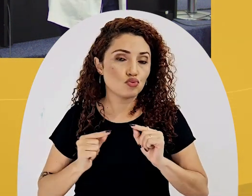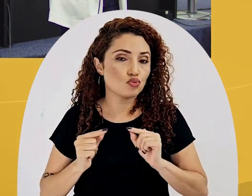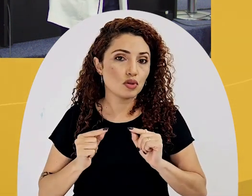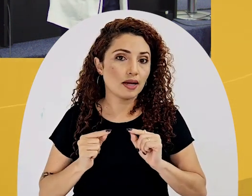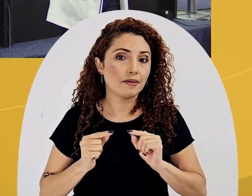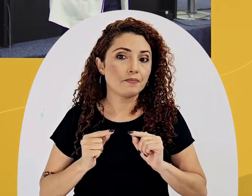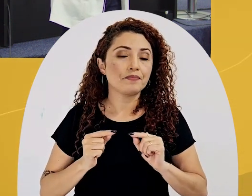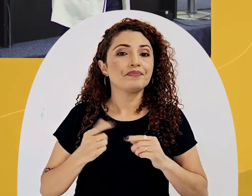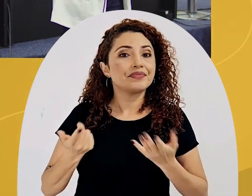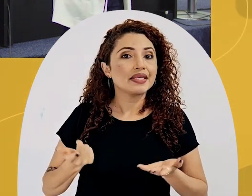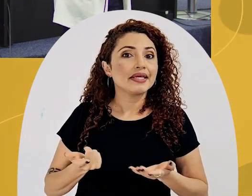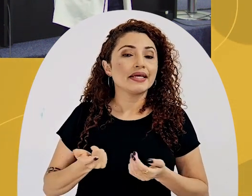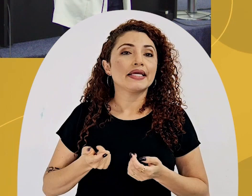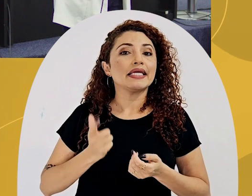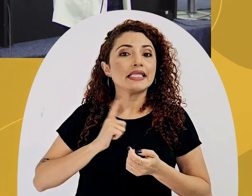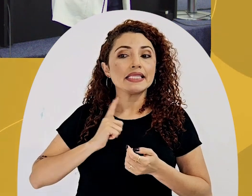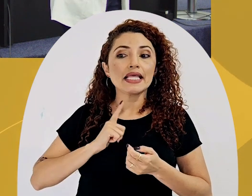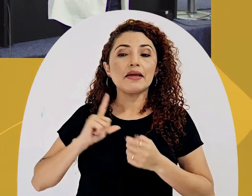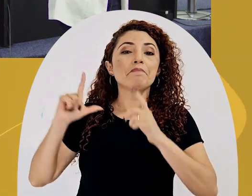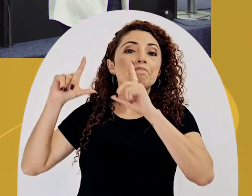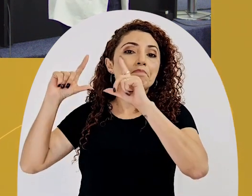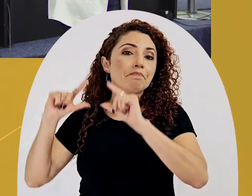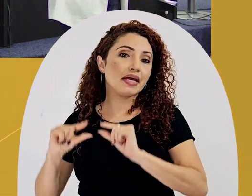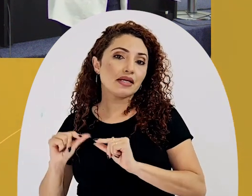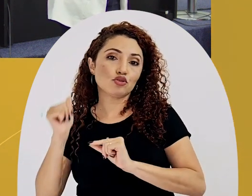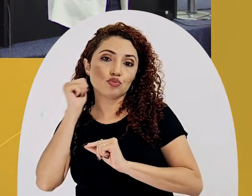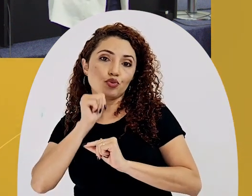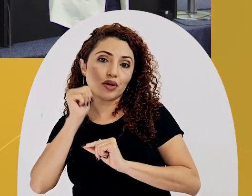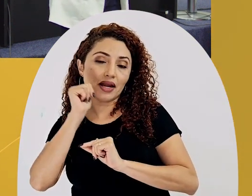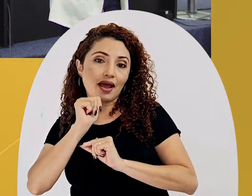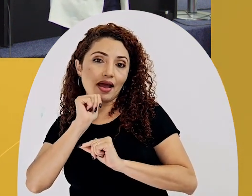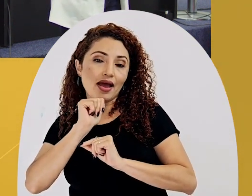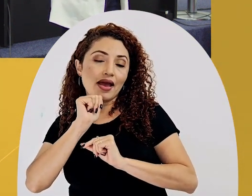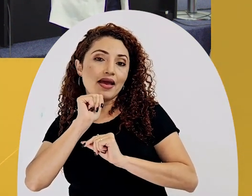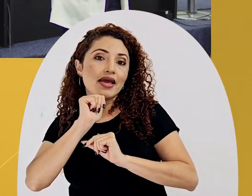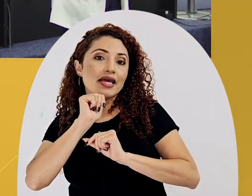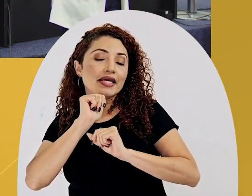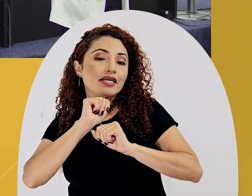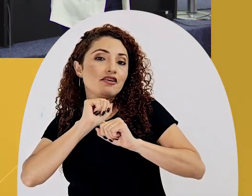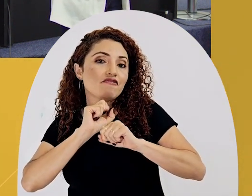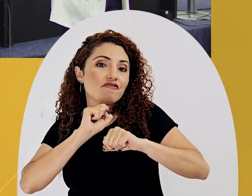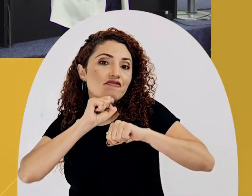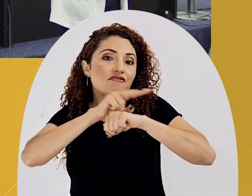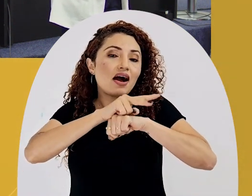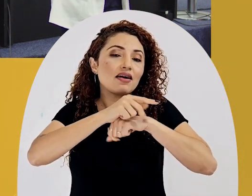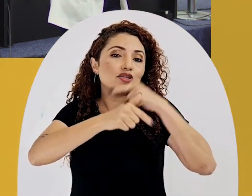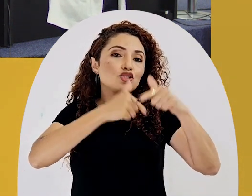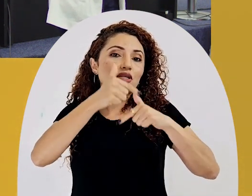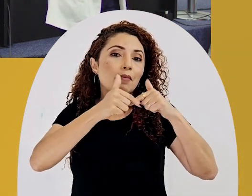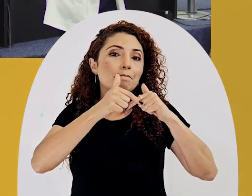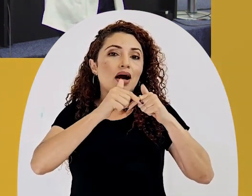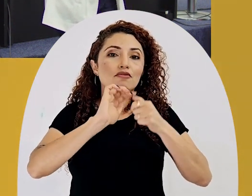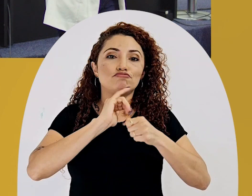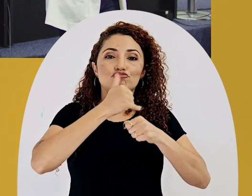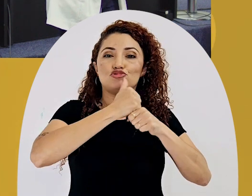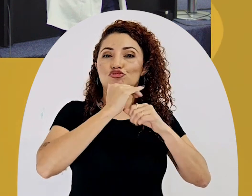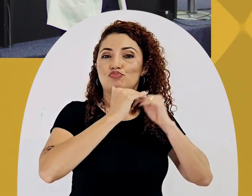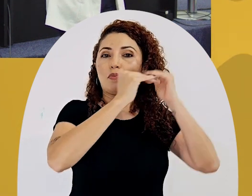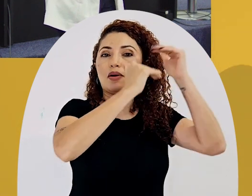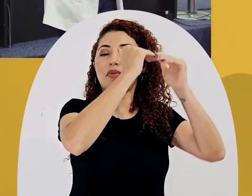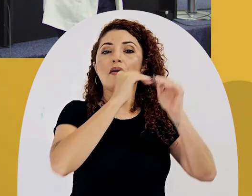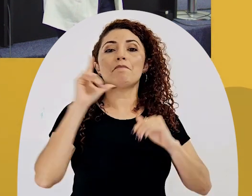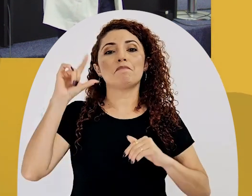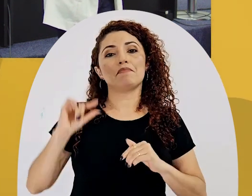altos. Tem bastante mulher, mas elas ocupam cargos mais baixos. Então, essa é uma questão da gente começar a reparar no